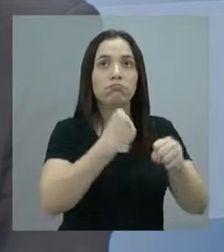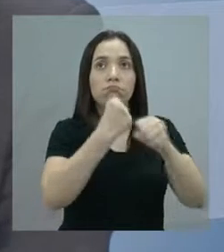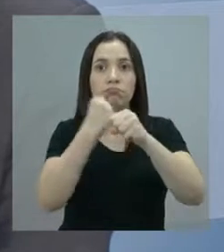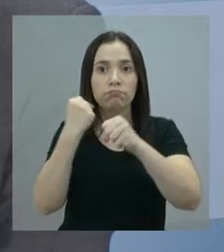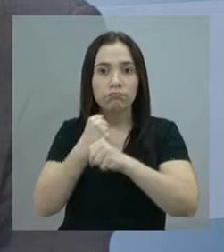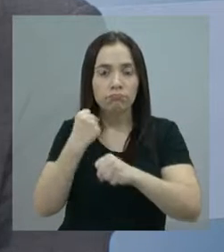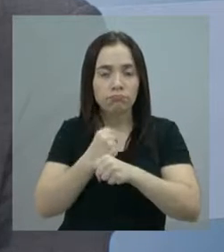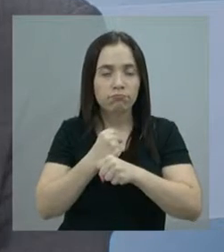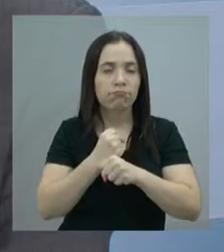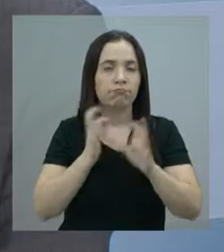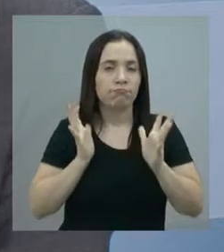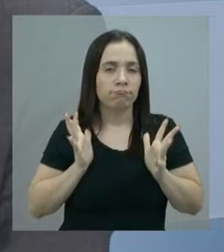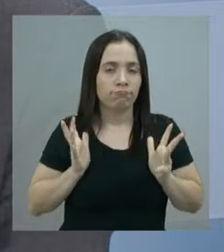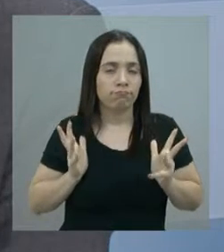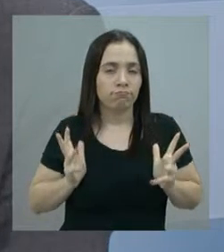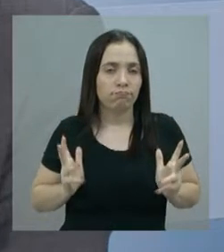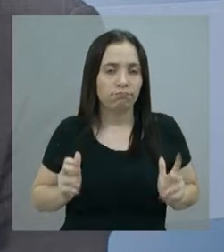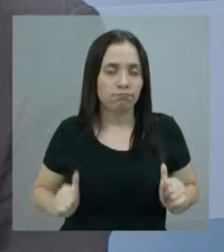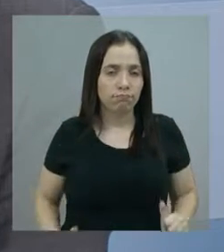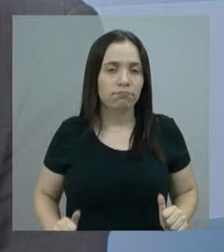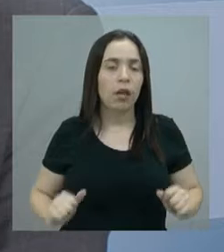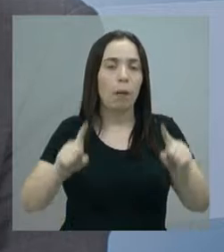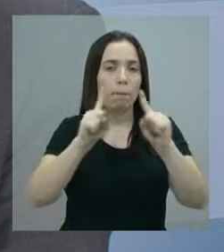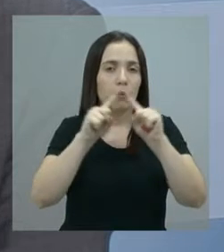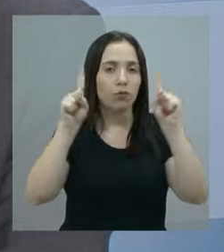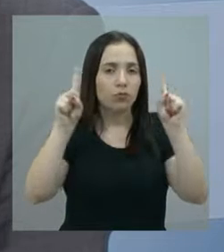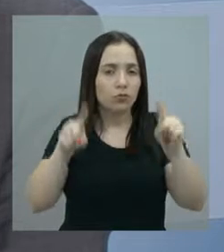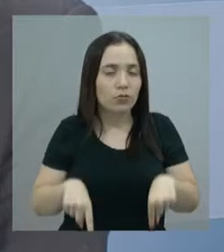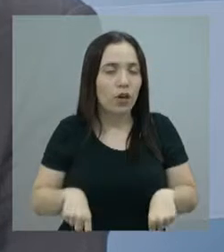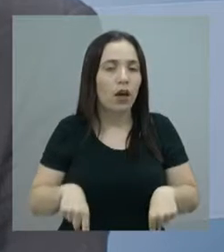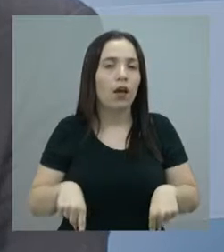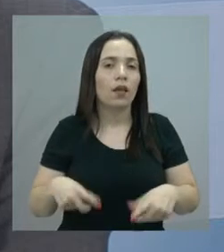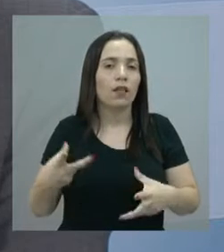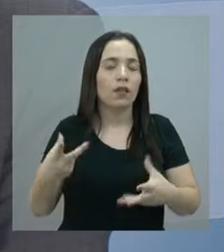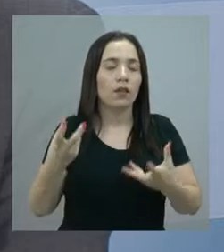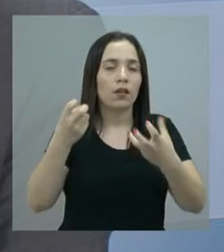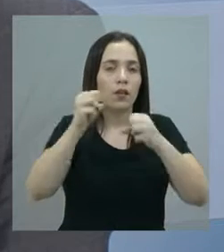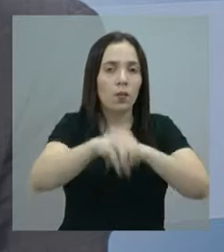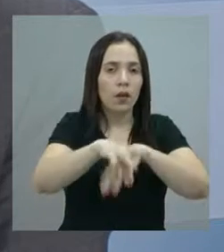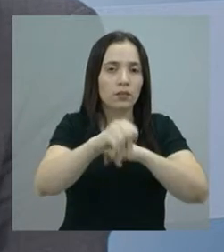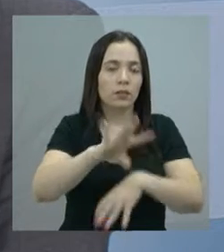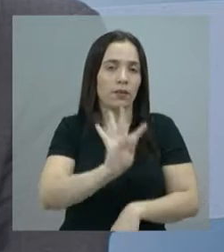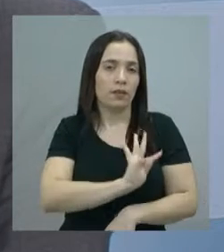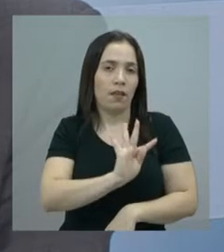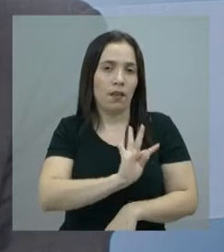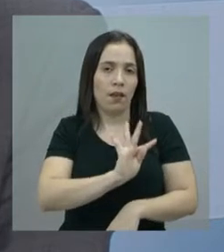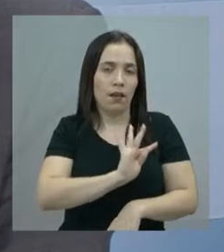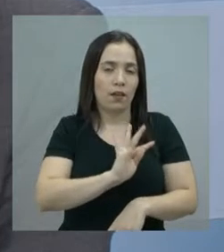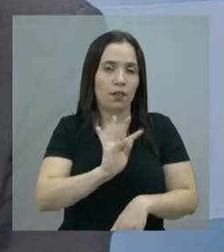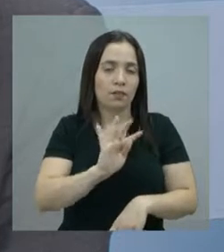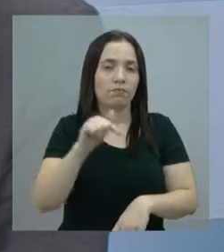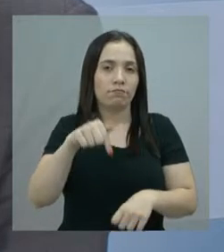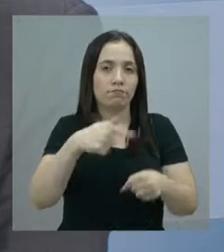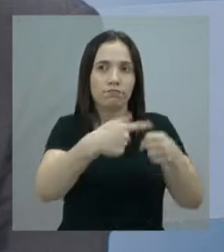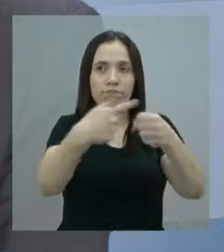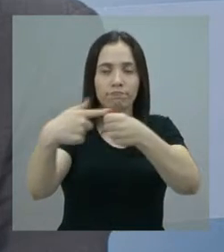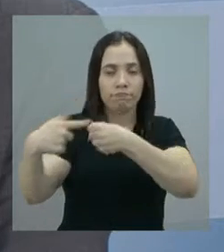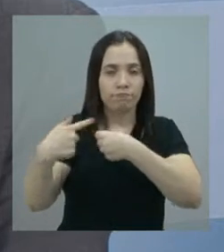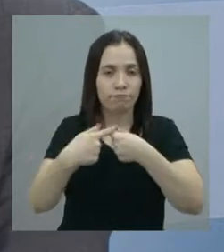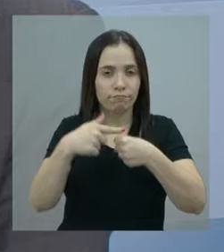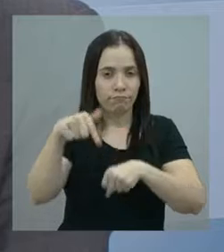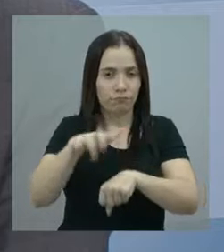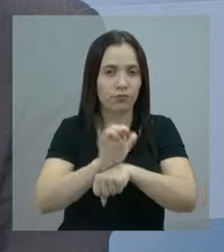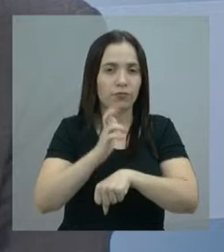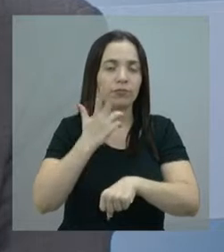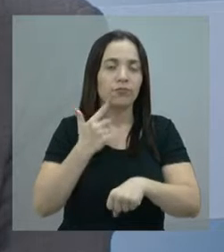escola, um bom projeto, como são as escolas de educação profissional do estado, que era o que você se referia,